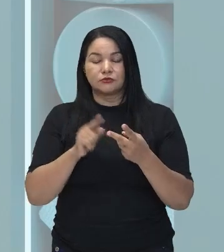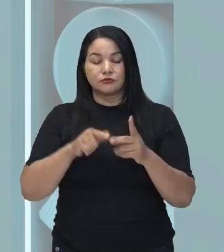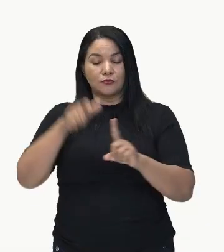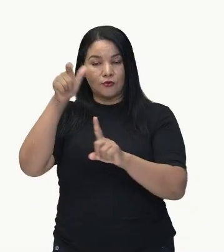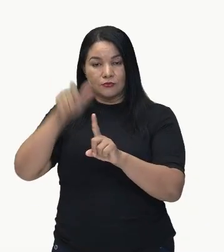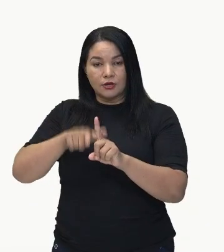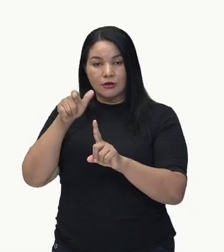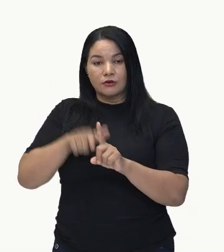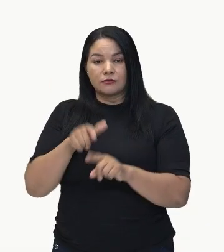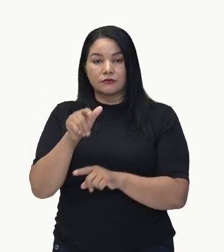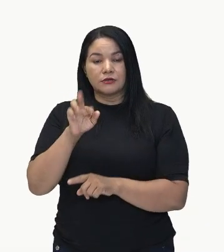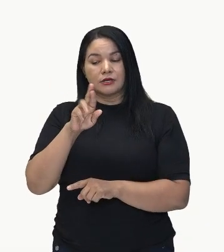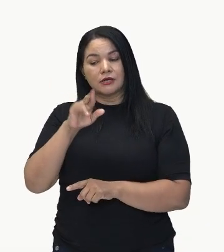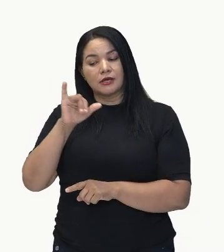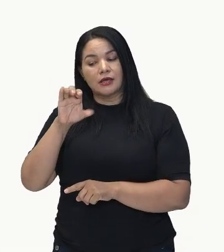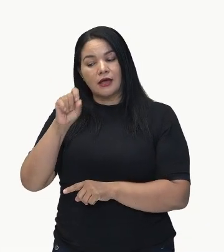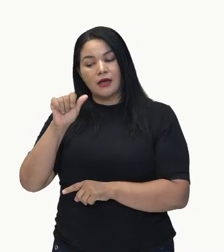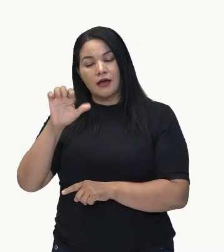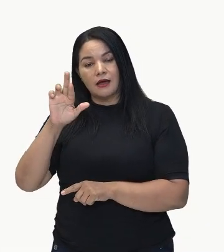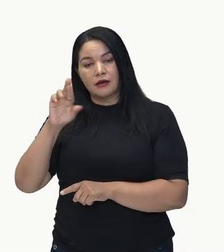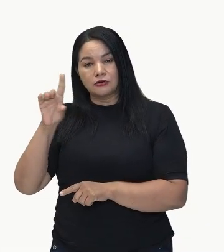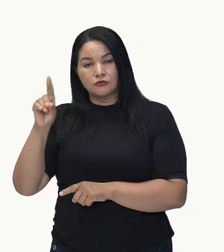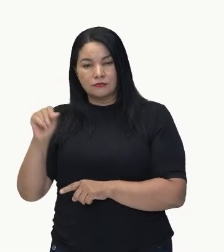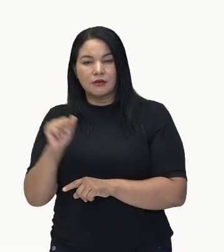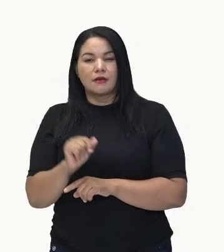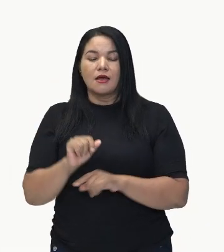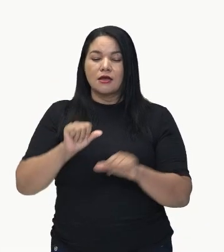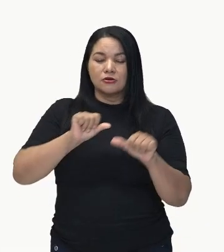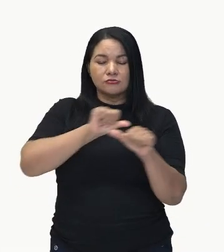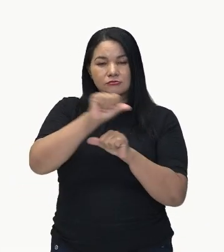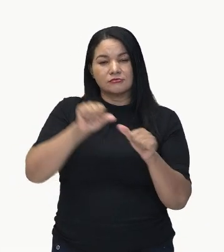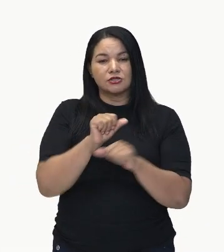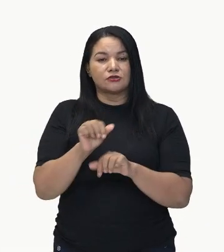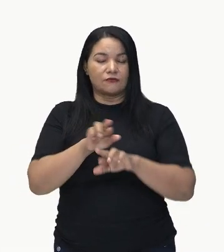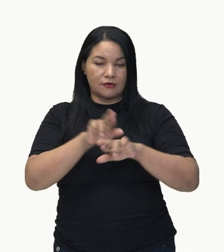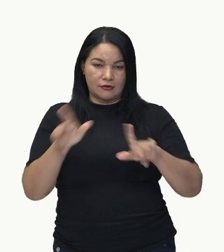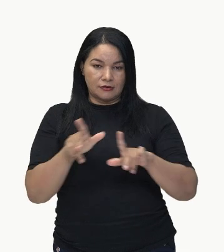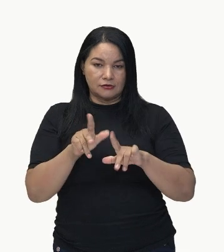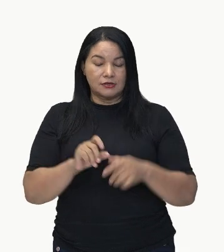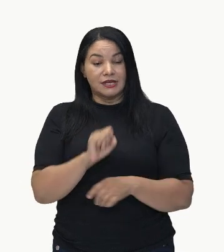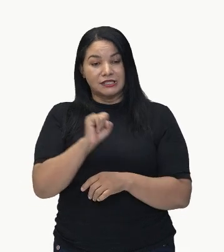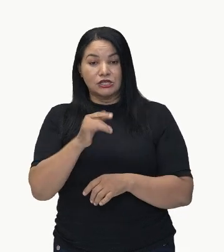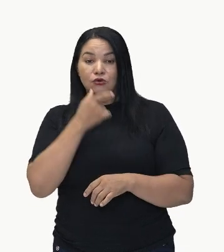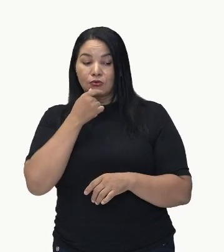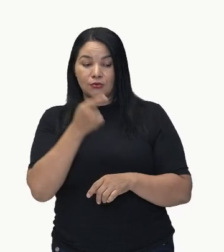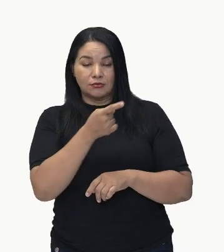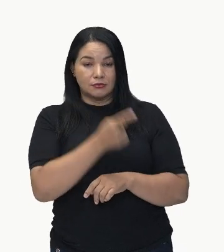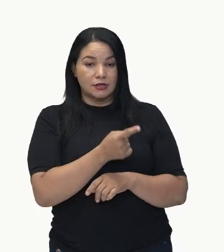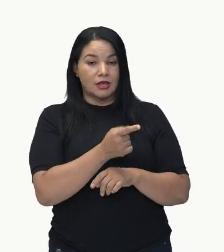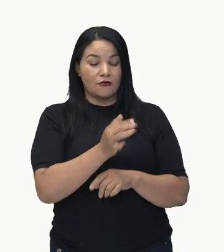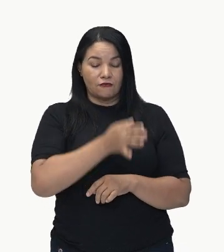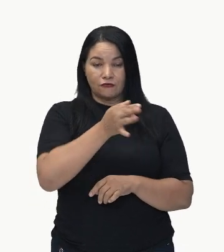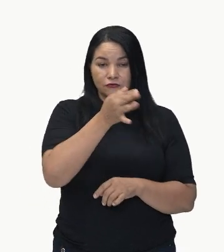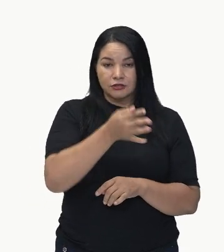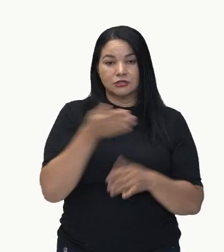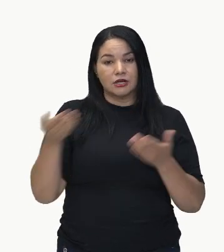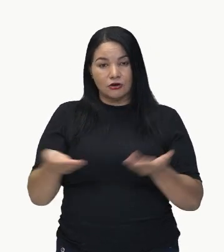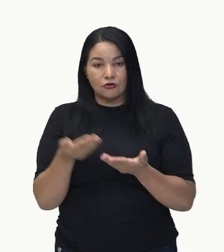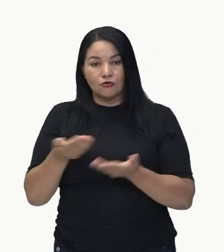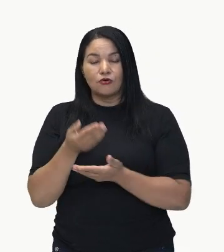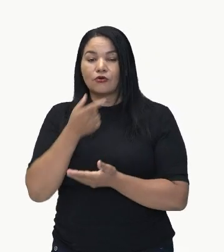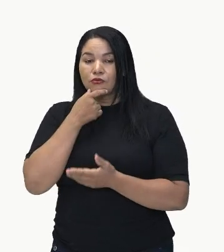E o Ricardo Reis, ele é o oposto. Se o Álvaro de Campos era futurista, Ricardo Reis